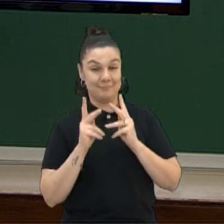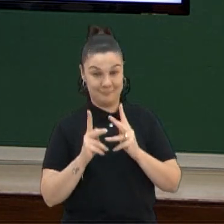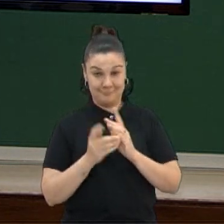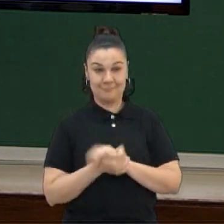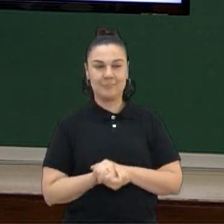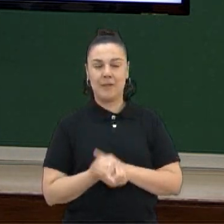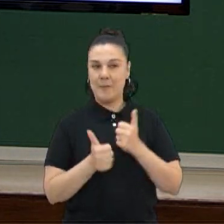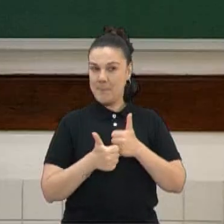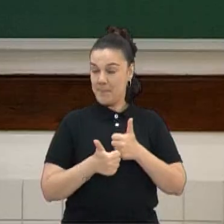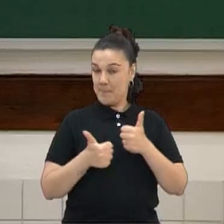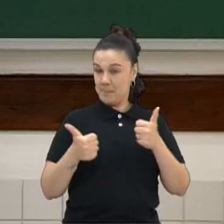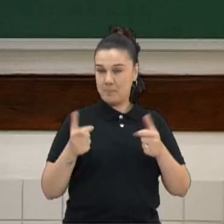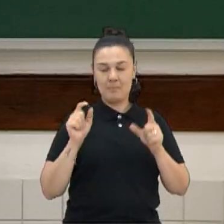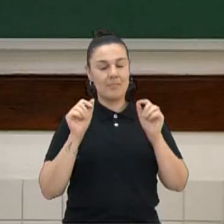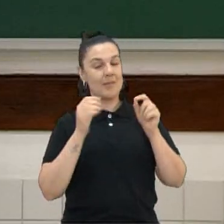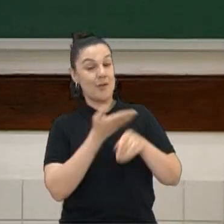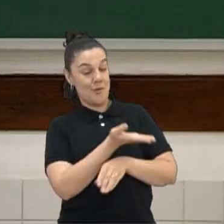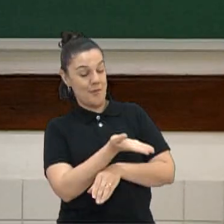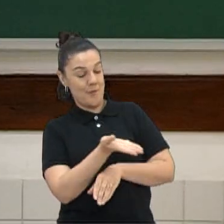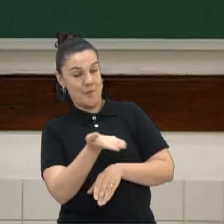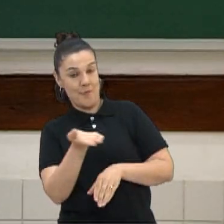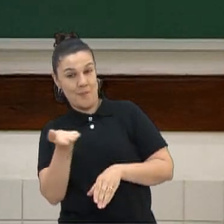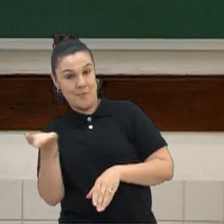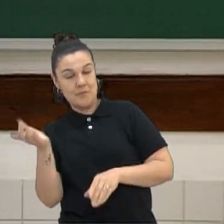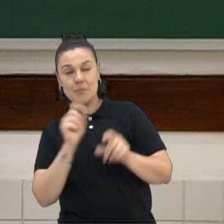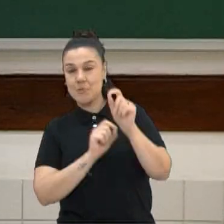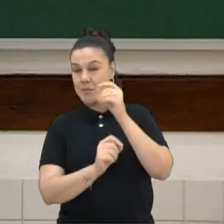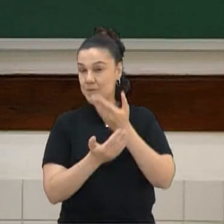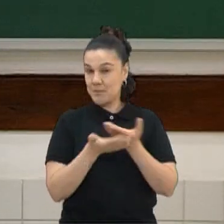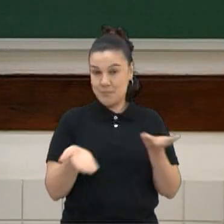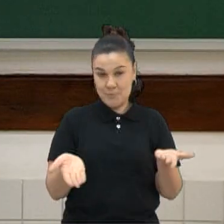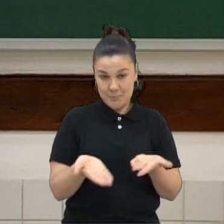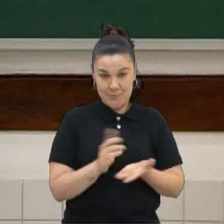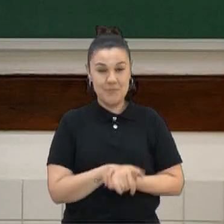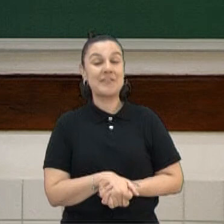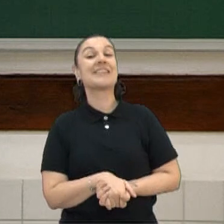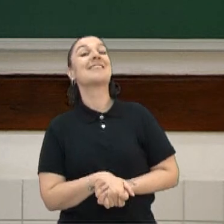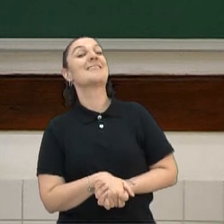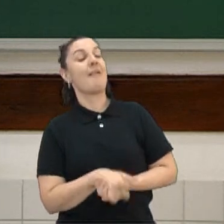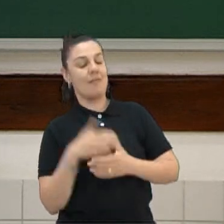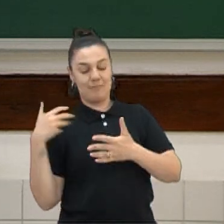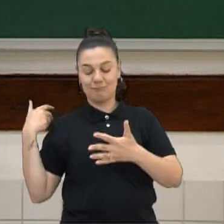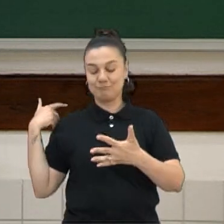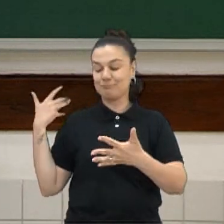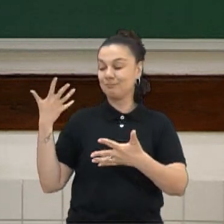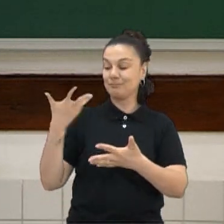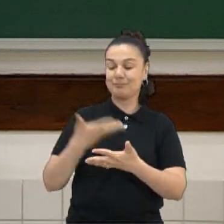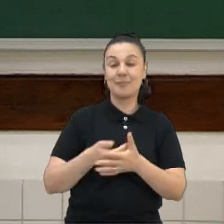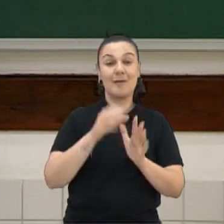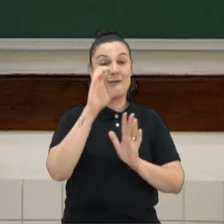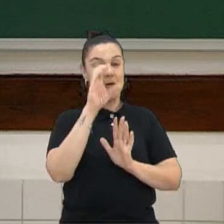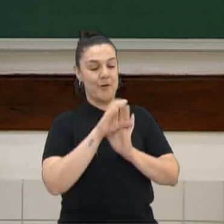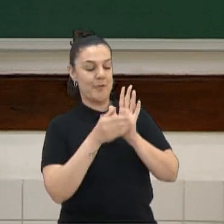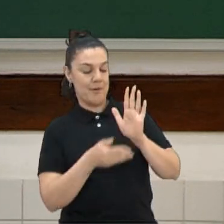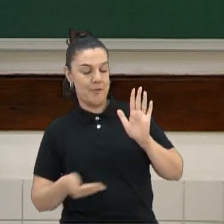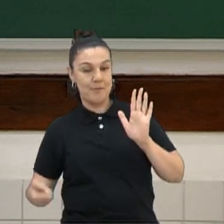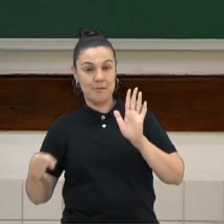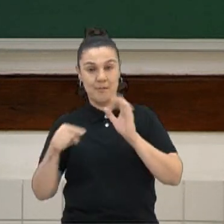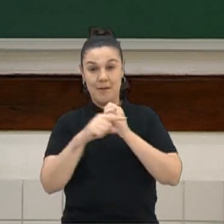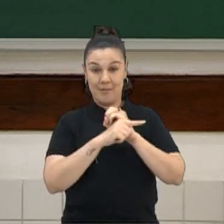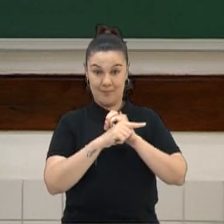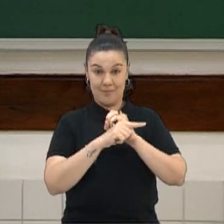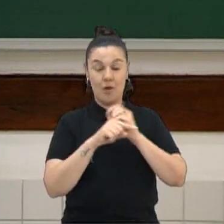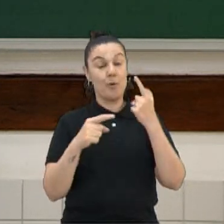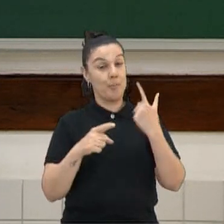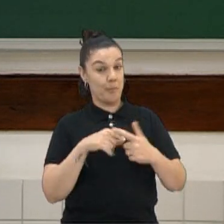Beleza? Maravilha? Senhoras e senhores, o que vimos hoje? Fizemos uma retomada da eletronegatividade,